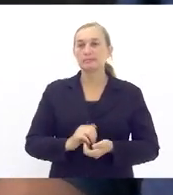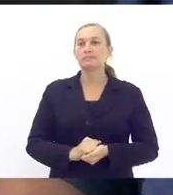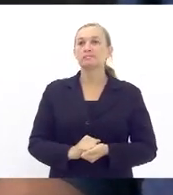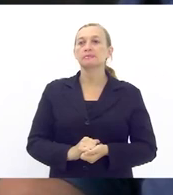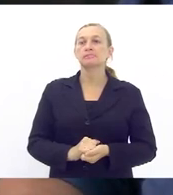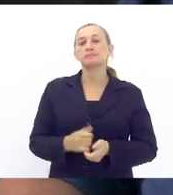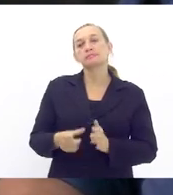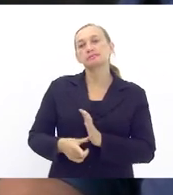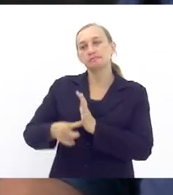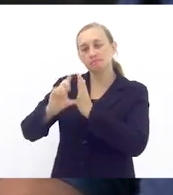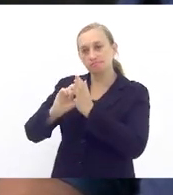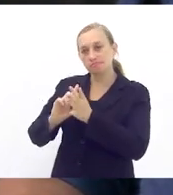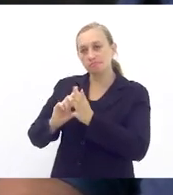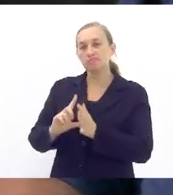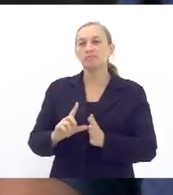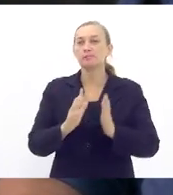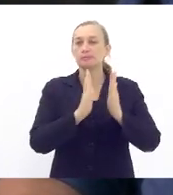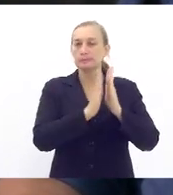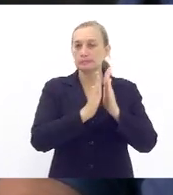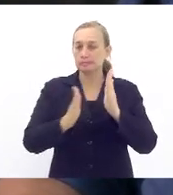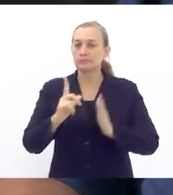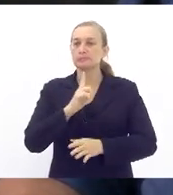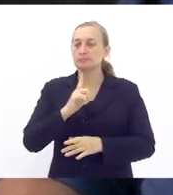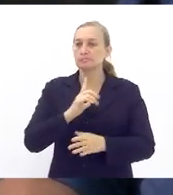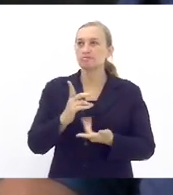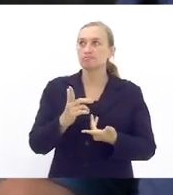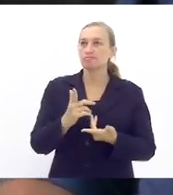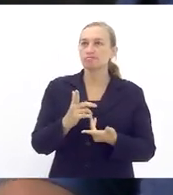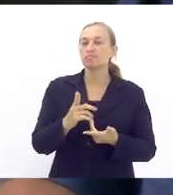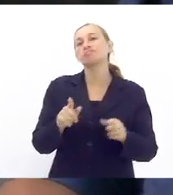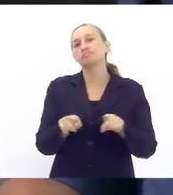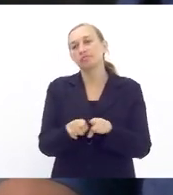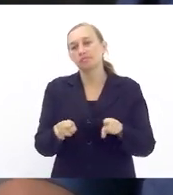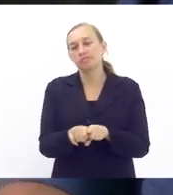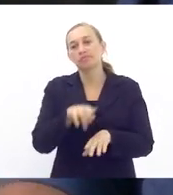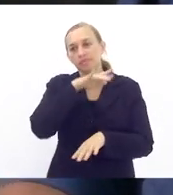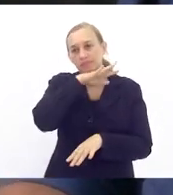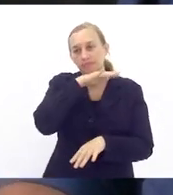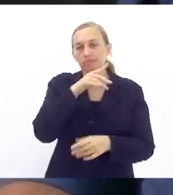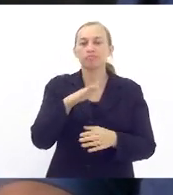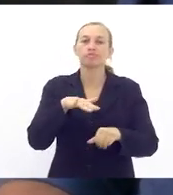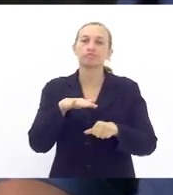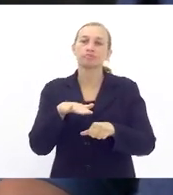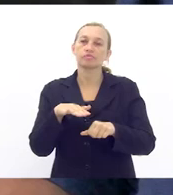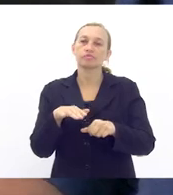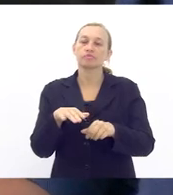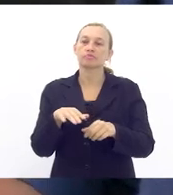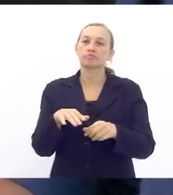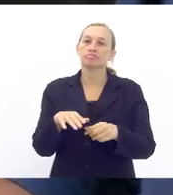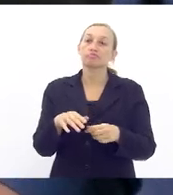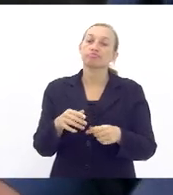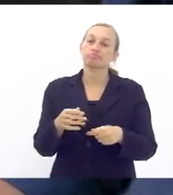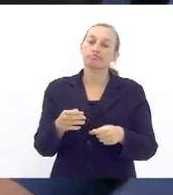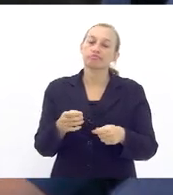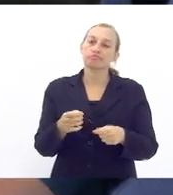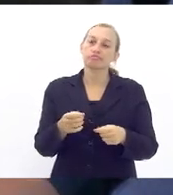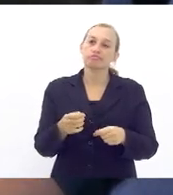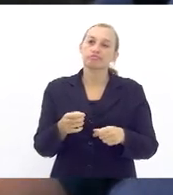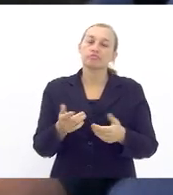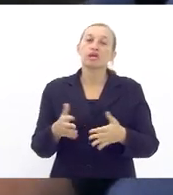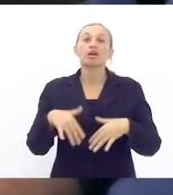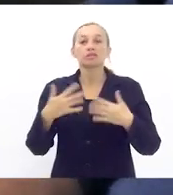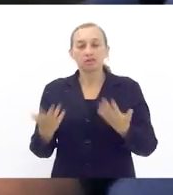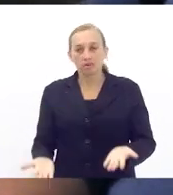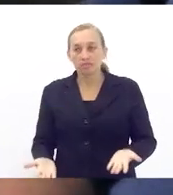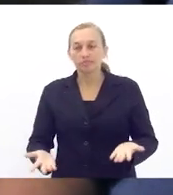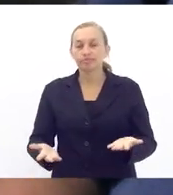e antes quando a biblioteca funcionava também era precária essa essa negociação Enfim então